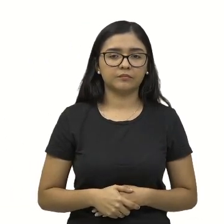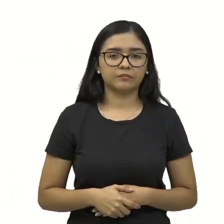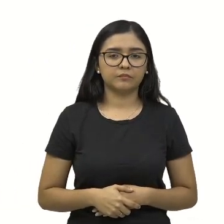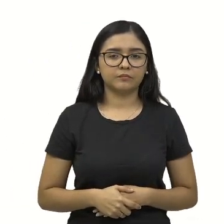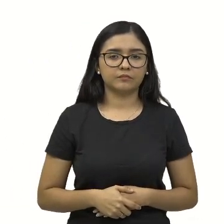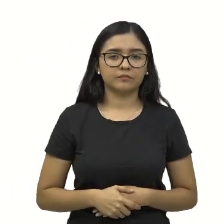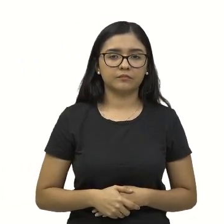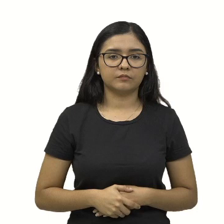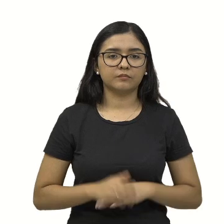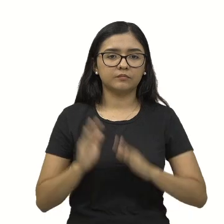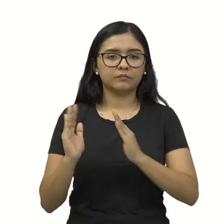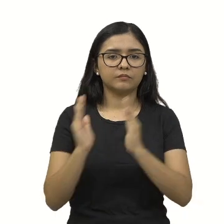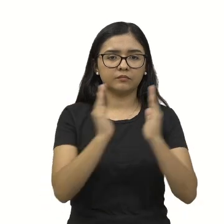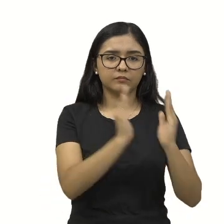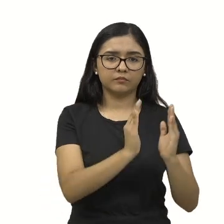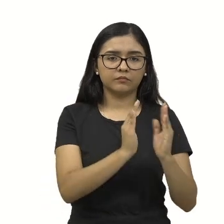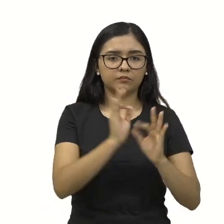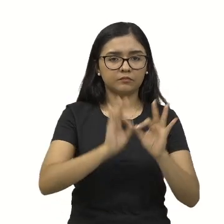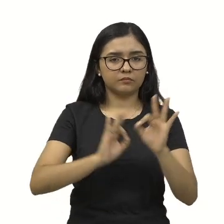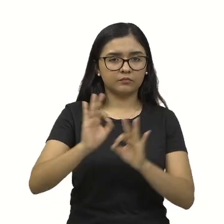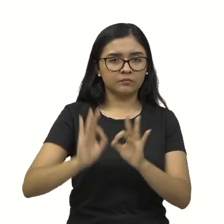Trazer mais para cá agora.